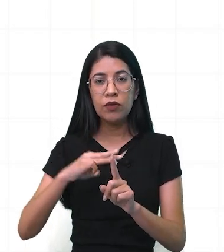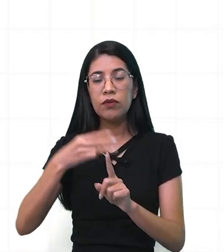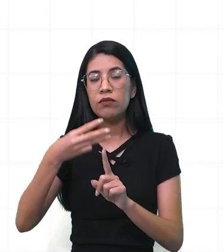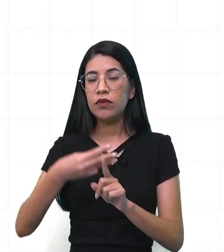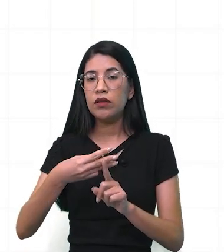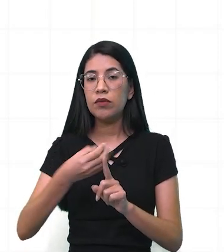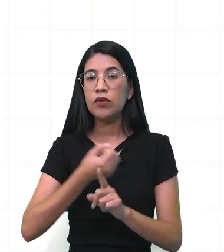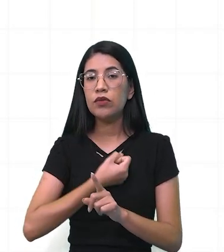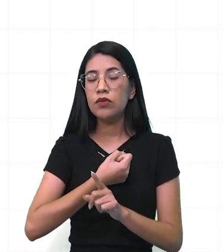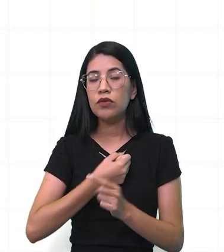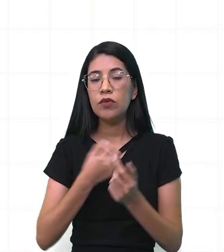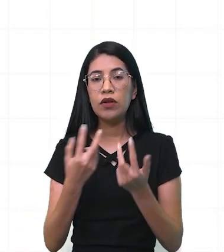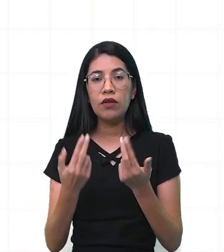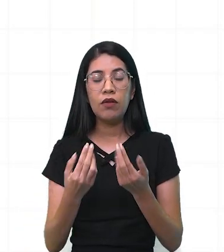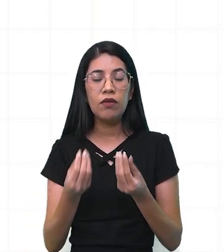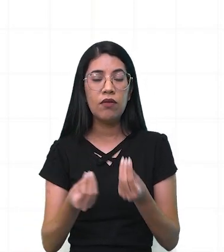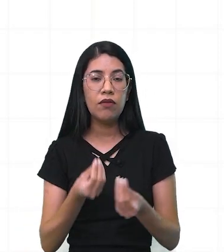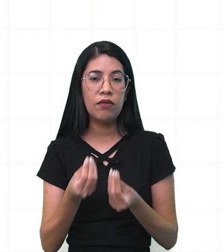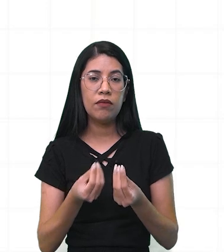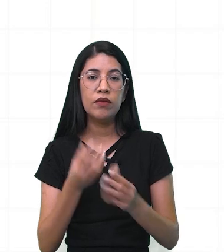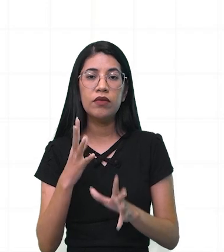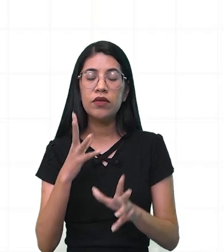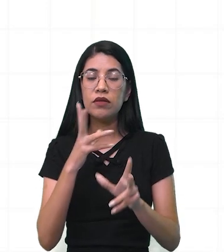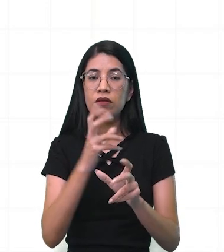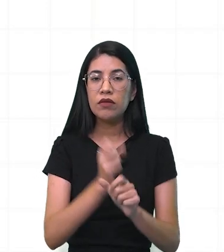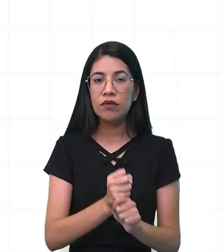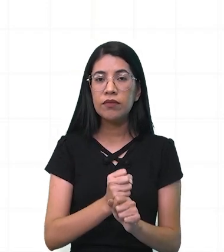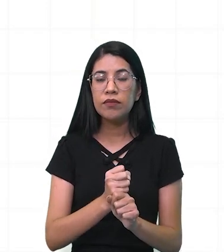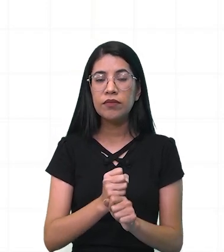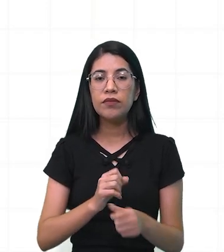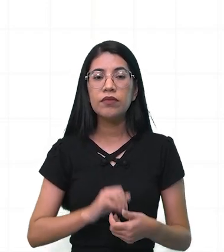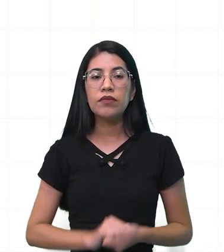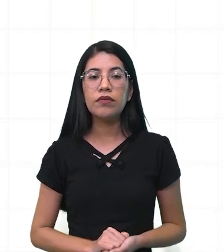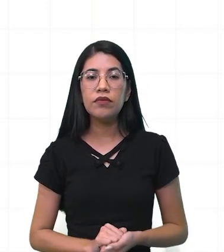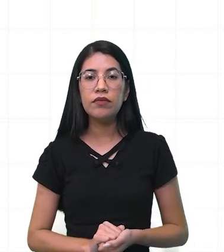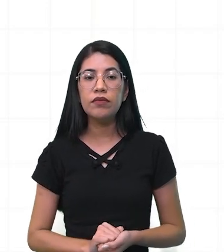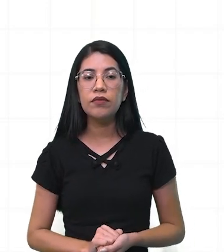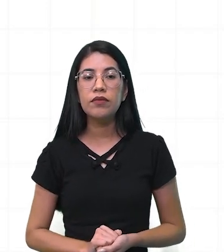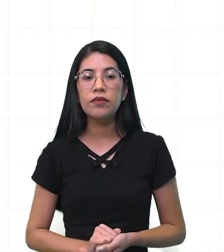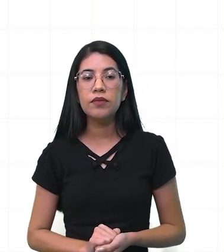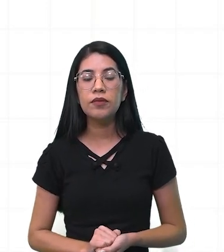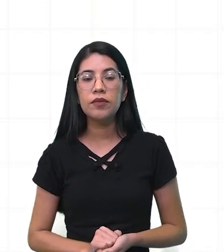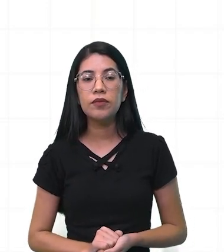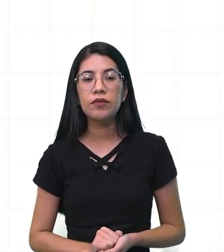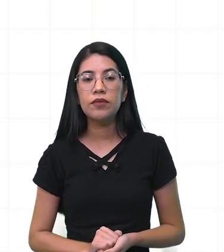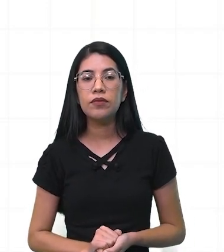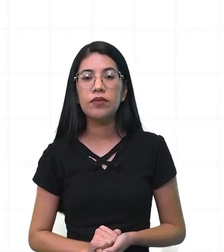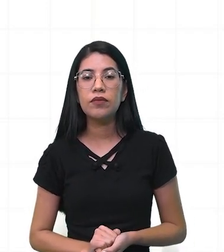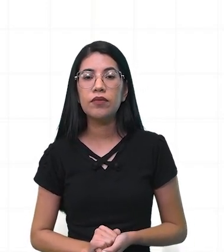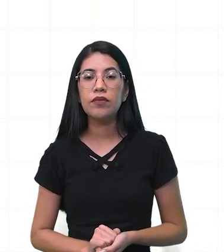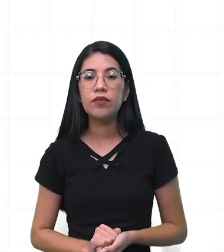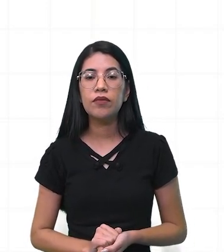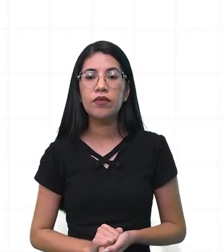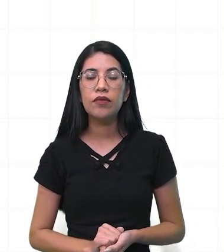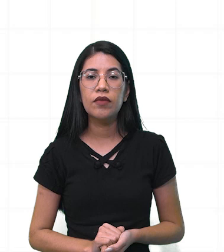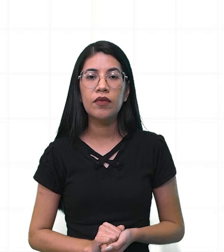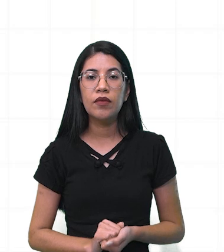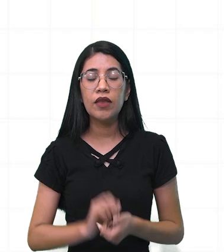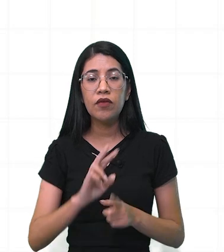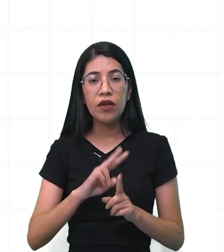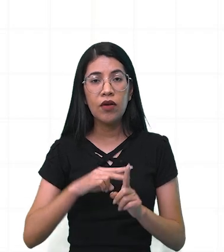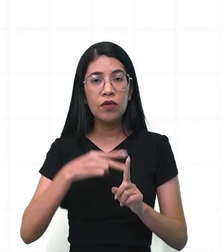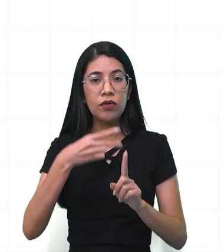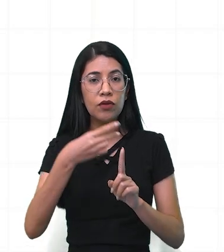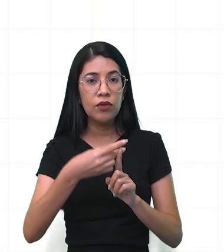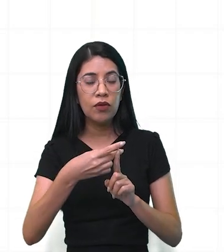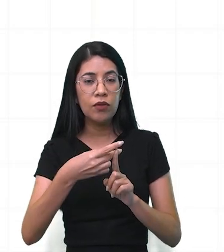mesmo número? Então, você vai somar aqui, ó, na cartela para vocês, o dobro de um número mais o seu